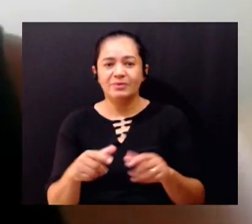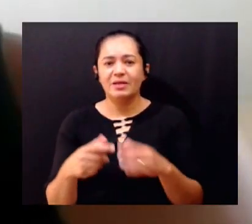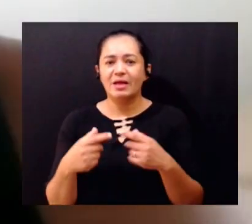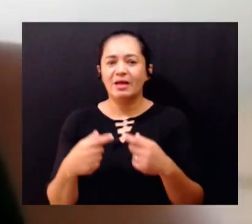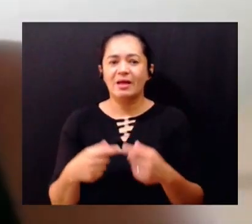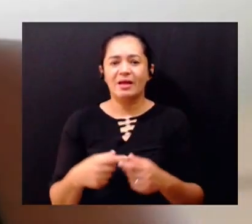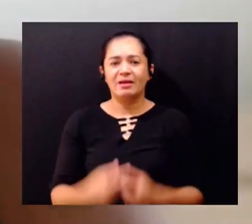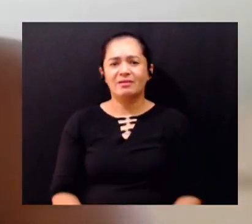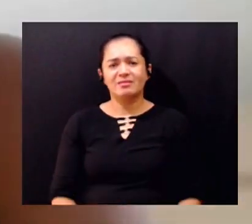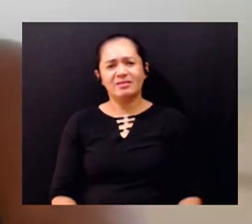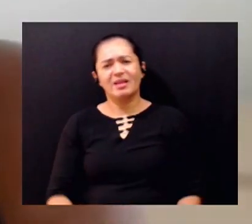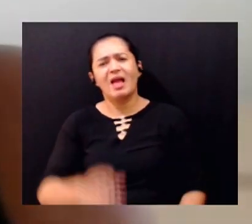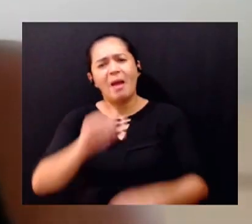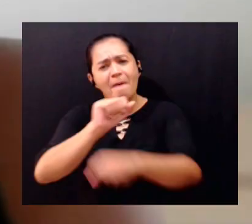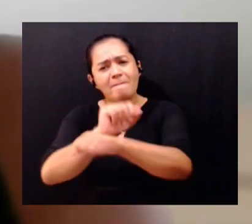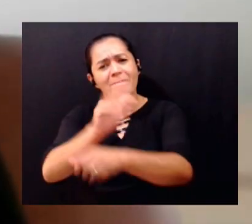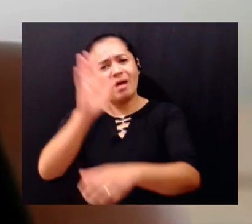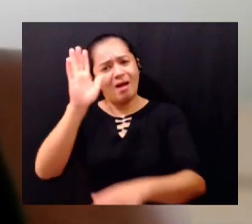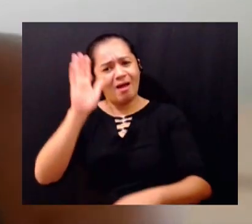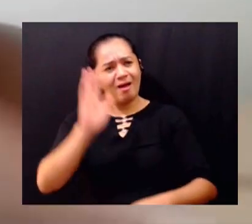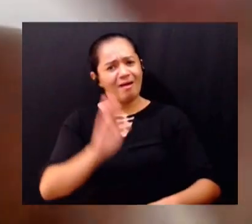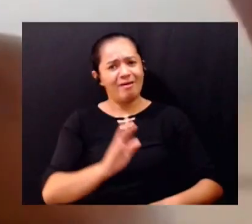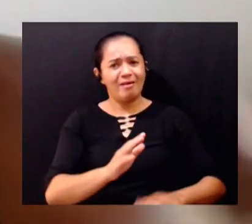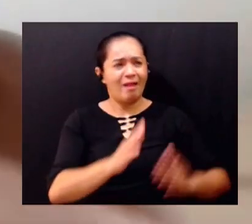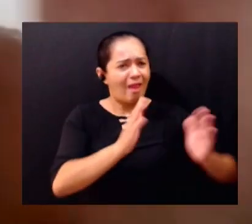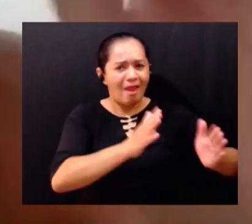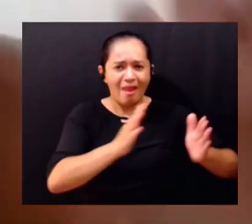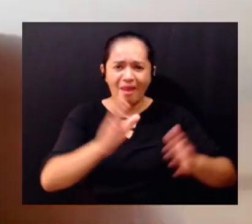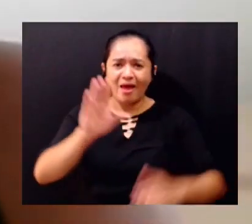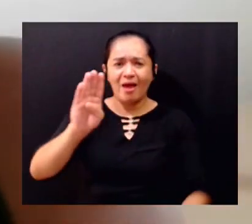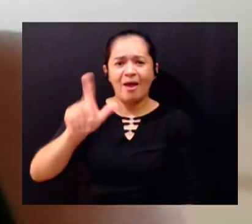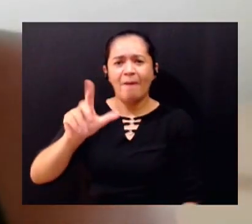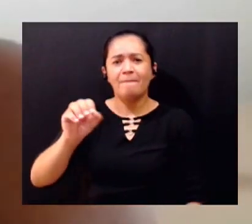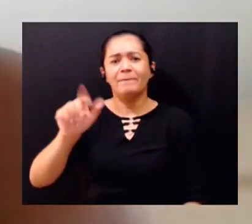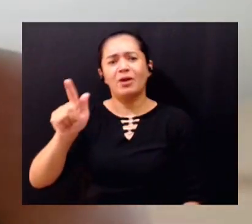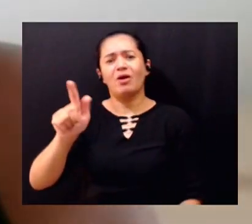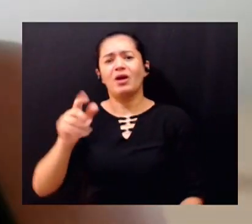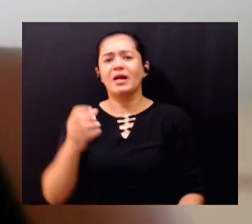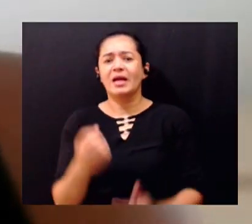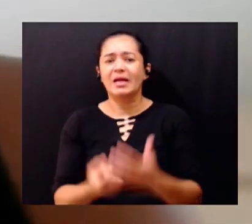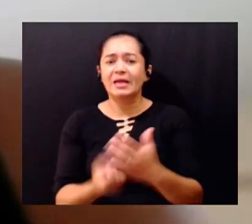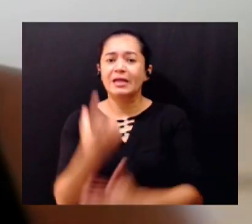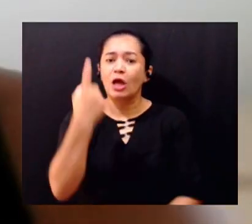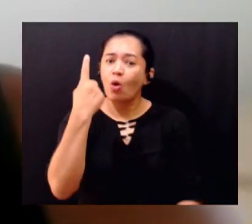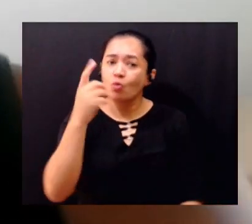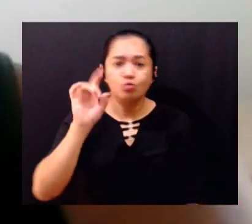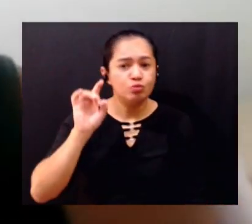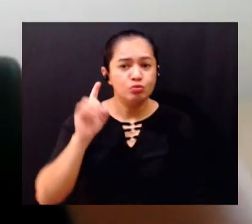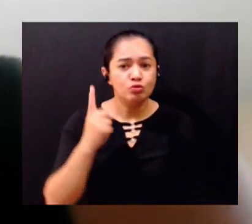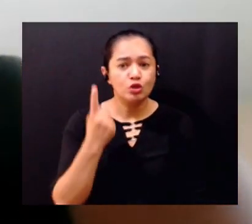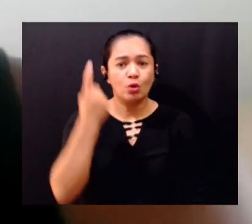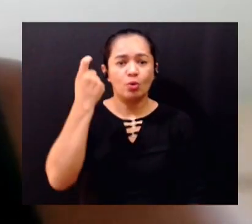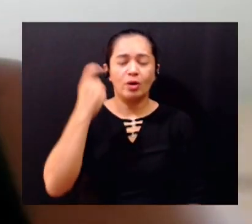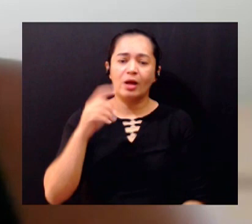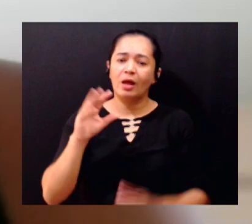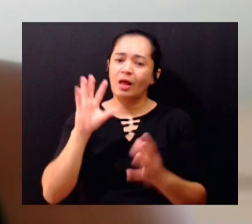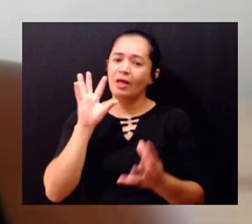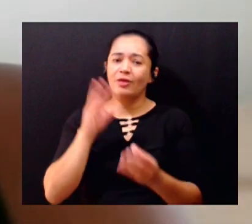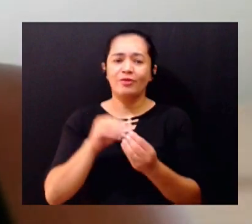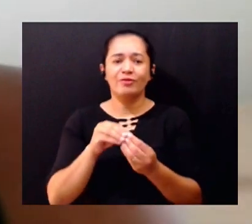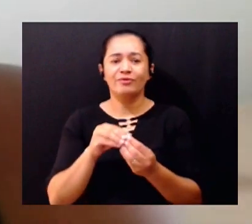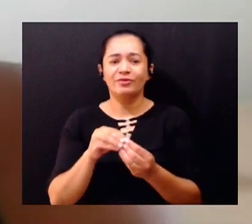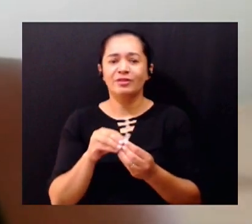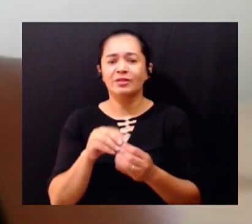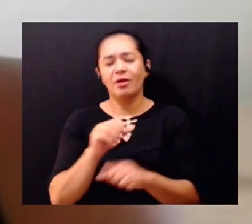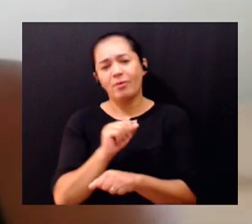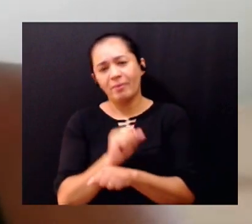de criar tanto blog, põe num só, cria um site, sei lá, faz alguma coisa. Aí, no final, eu acabei parando, né? E hoje eu